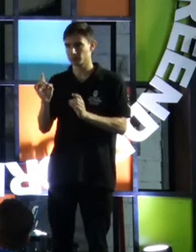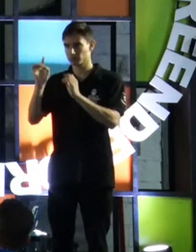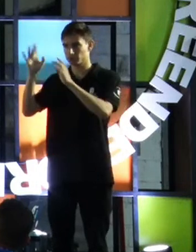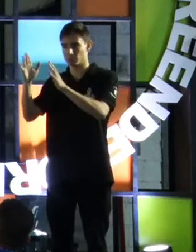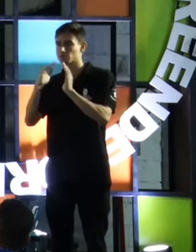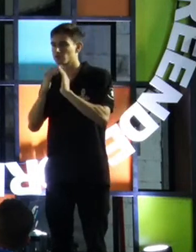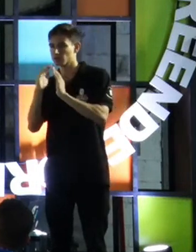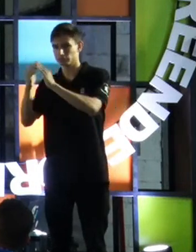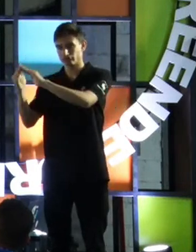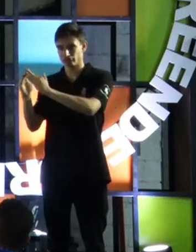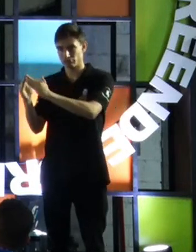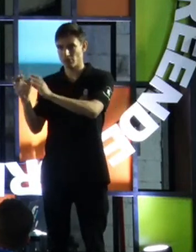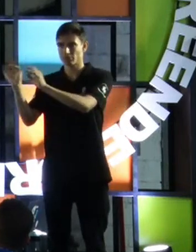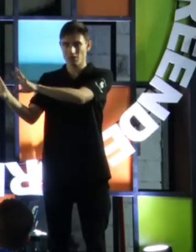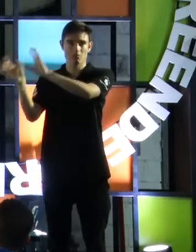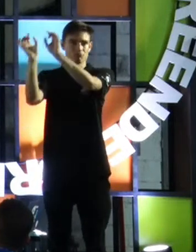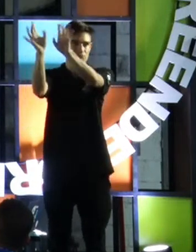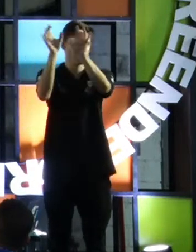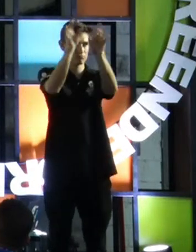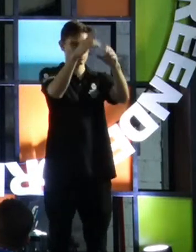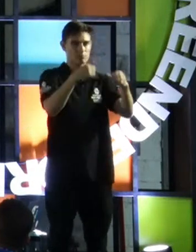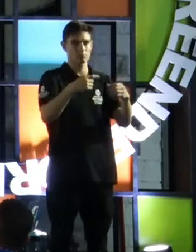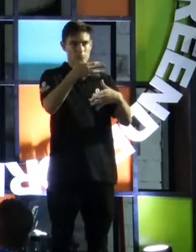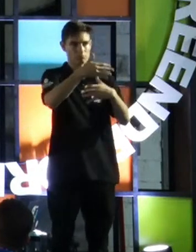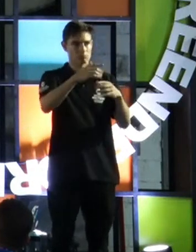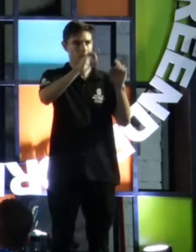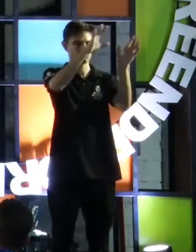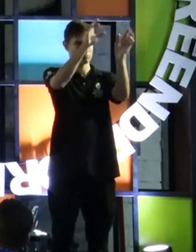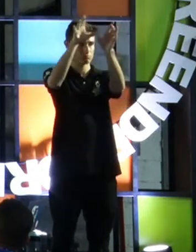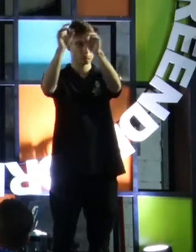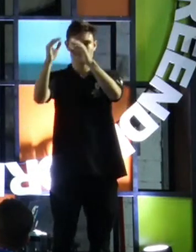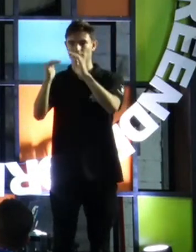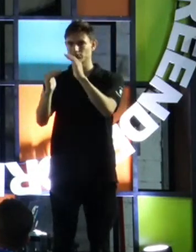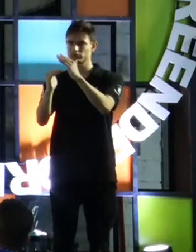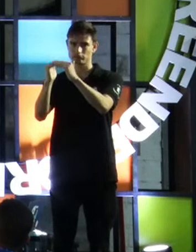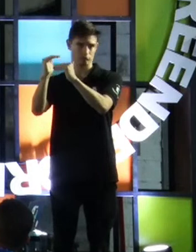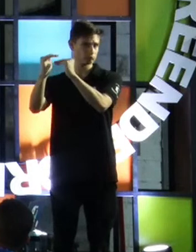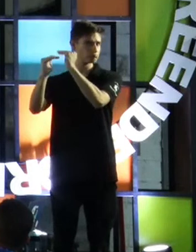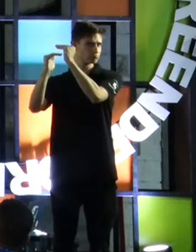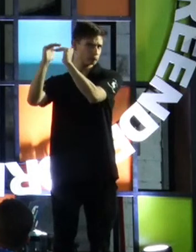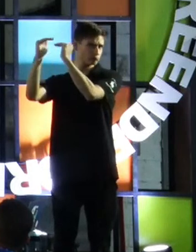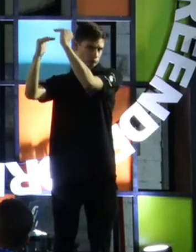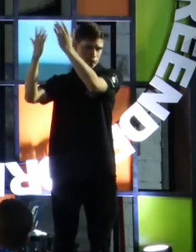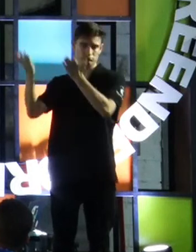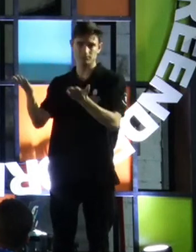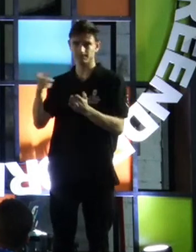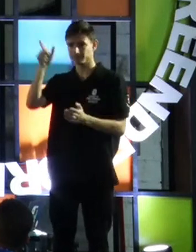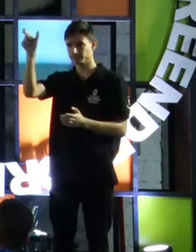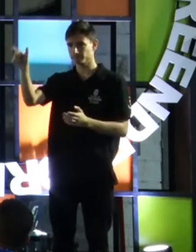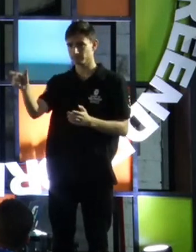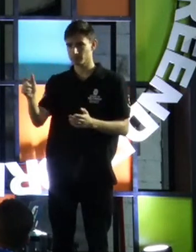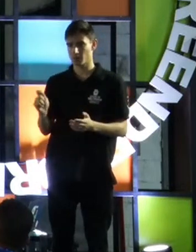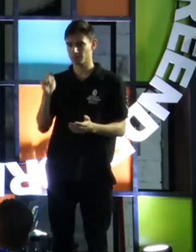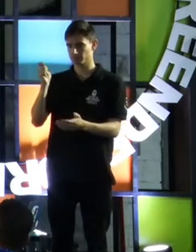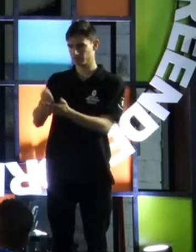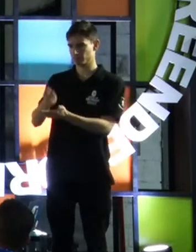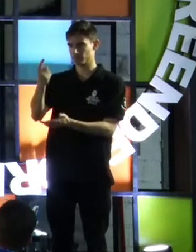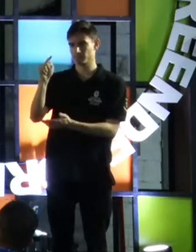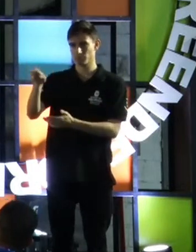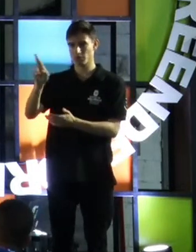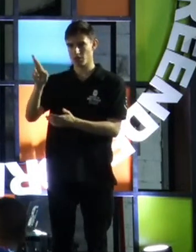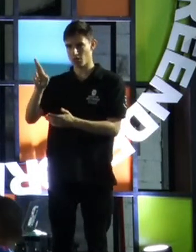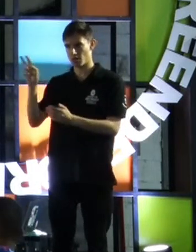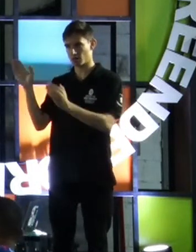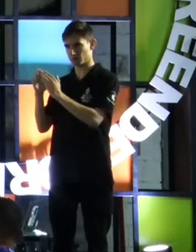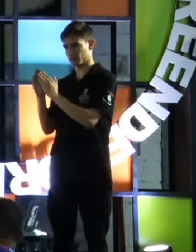3, 4, 5, 10 favelas, depois na cidade vizinha, esse negócio está escalando. Se essa pessoa botava R$1.000 por mês dentro de casa para a